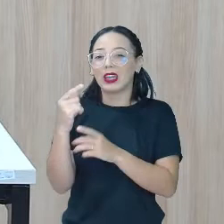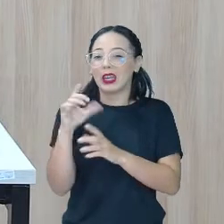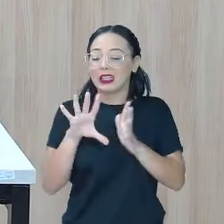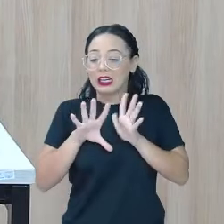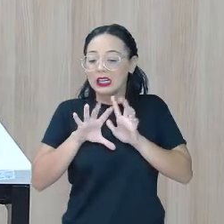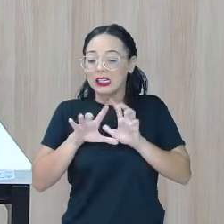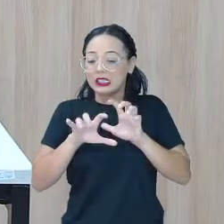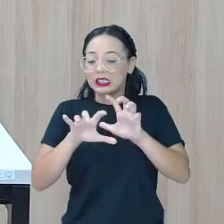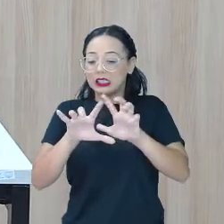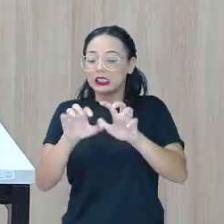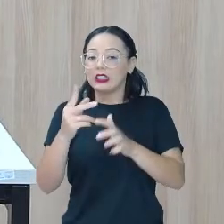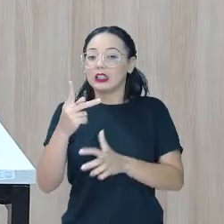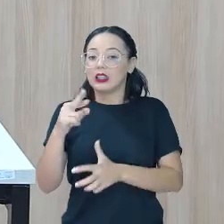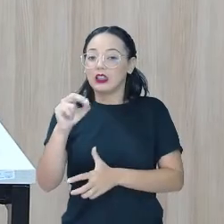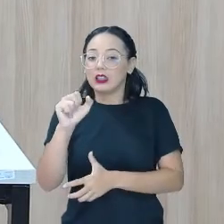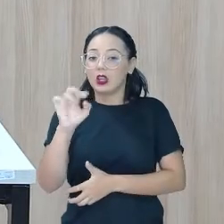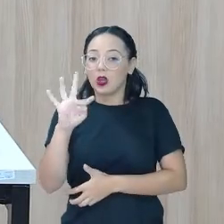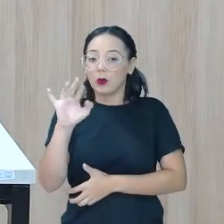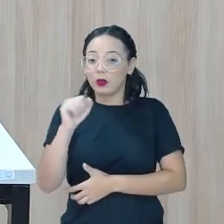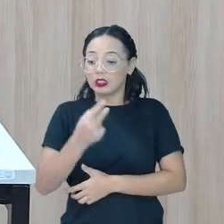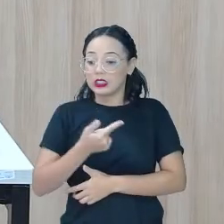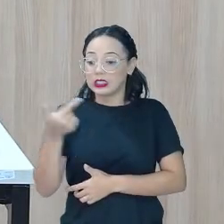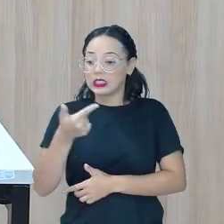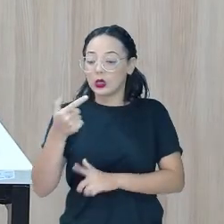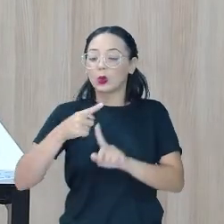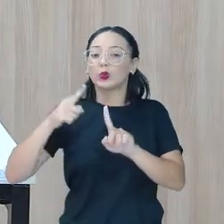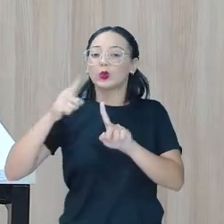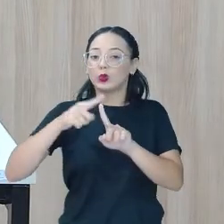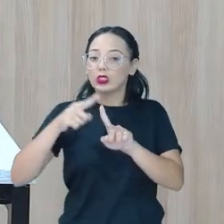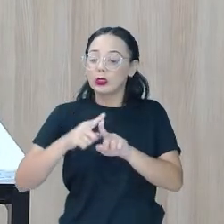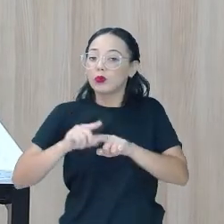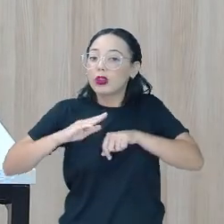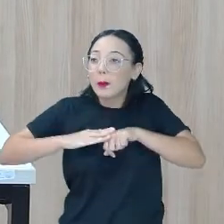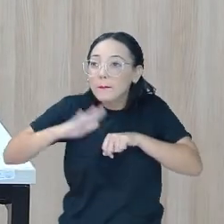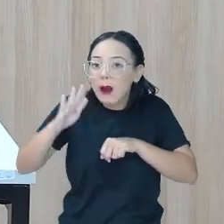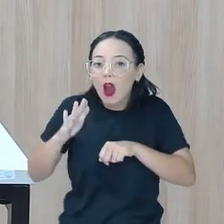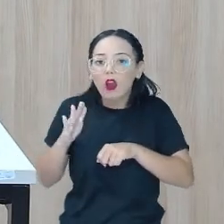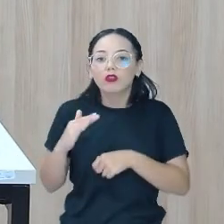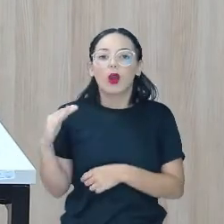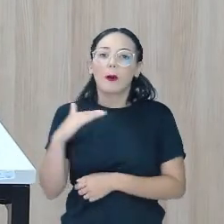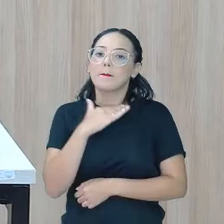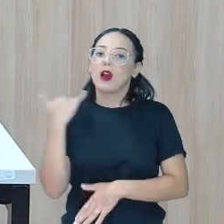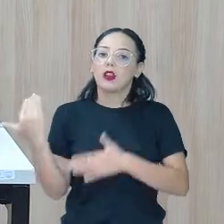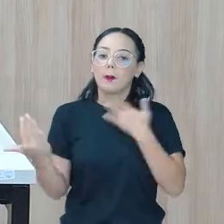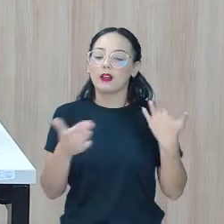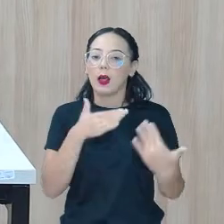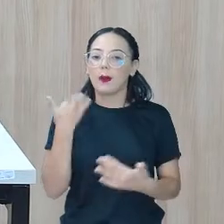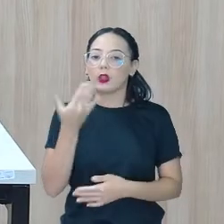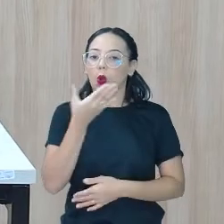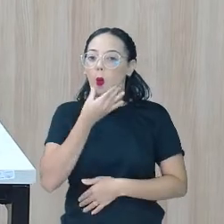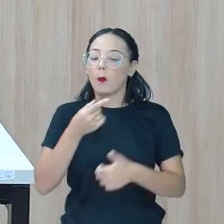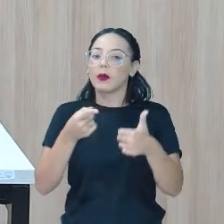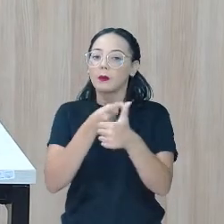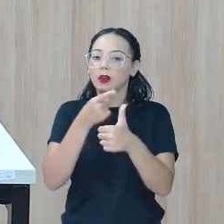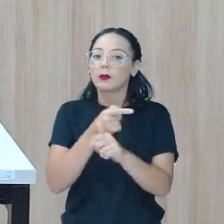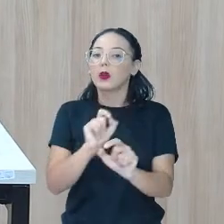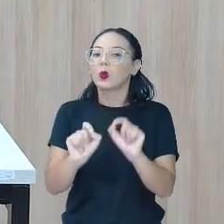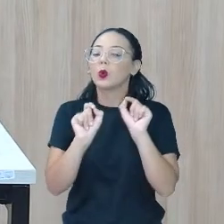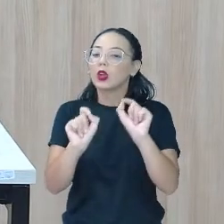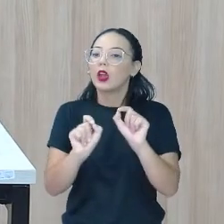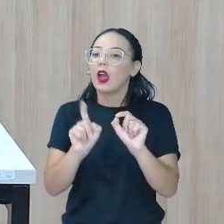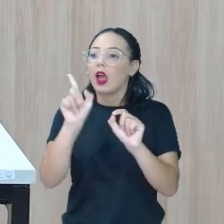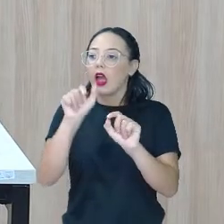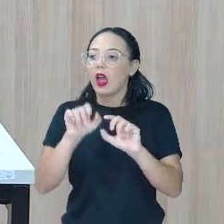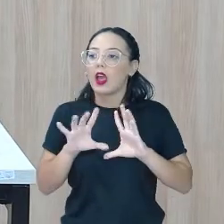próstata é o segundo tipo de câncer que mais mata os homens, né? Primeiro a questão aí